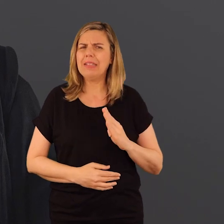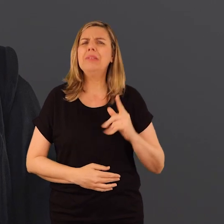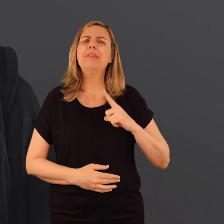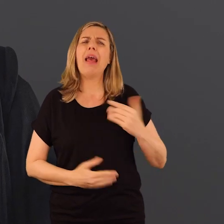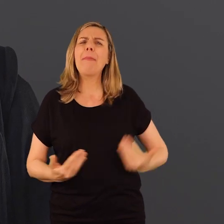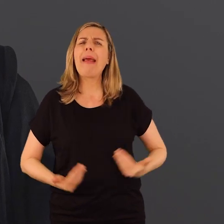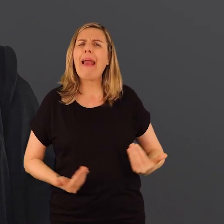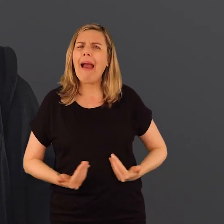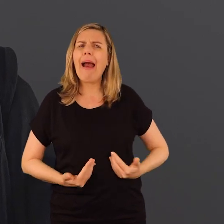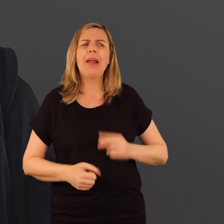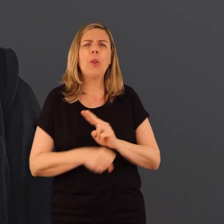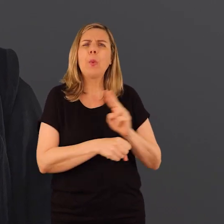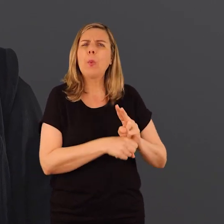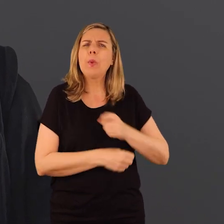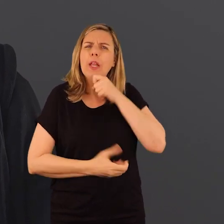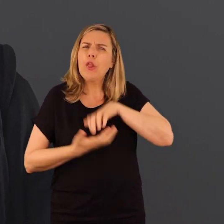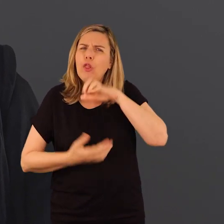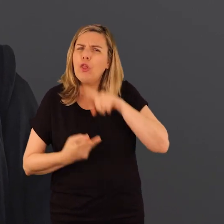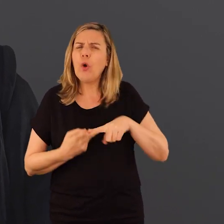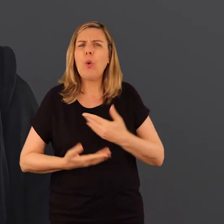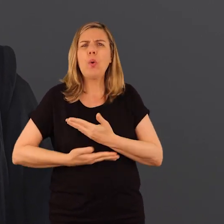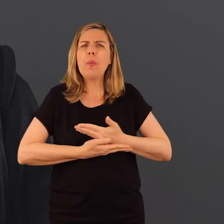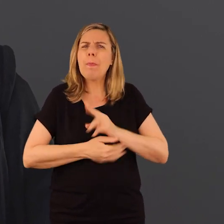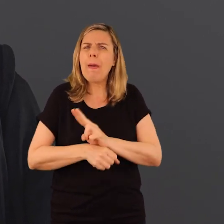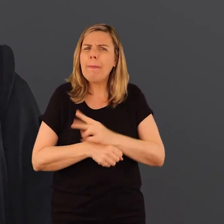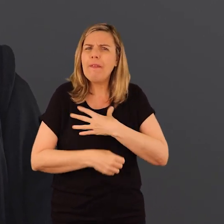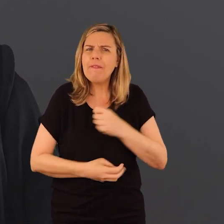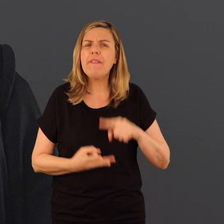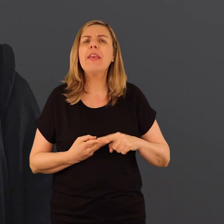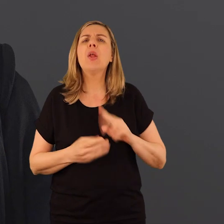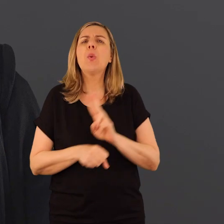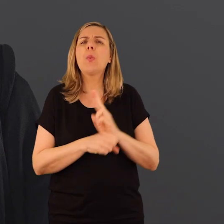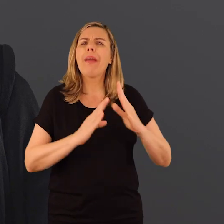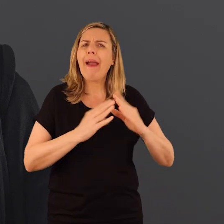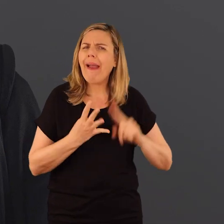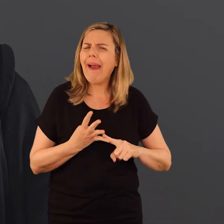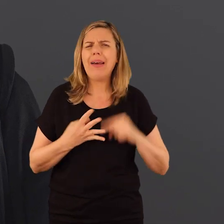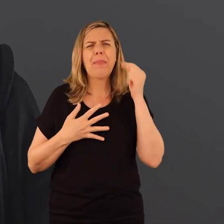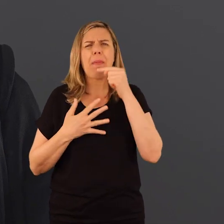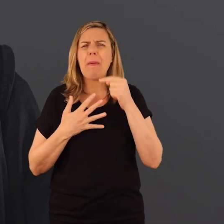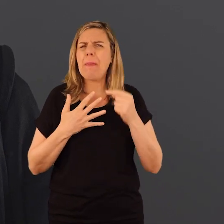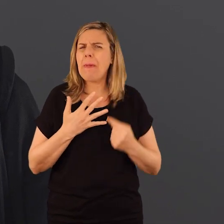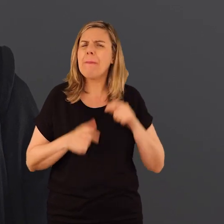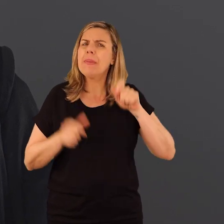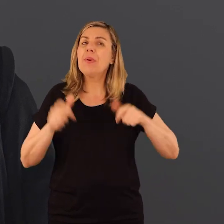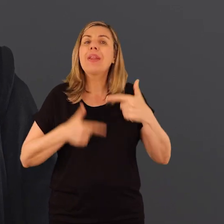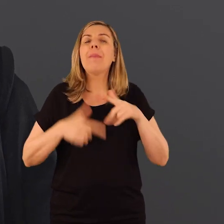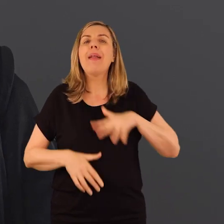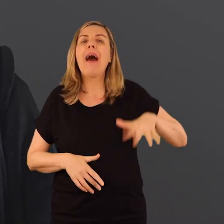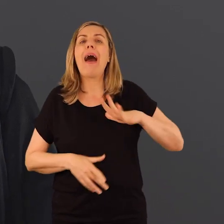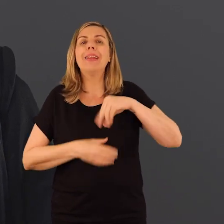empregadas domésticas, cuidadores de idosos, babás, caseiros, dentre outras pessoas que trabalham no